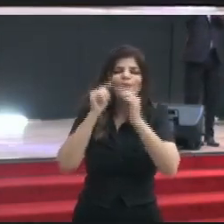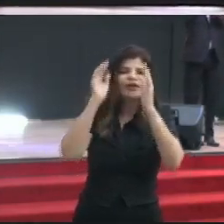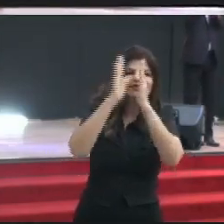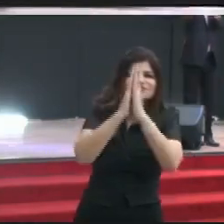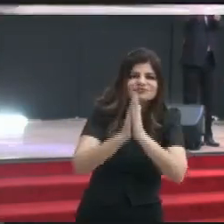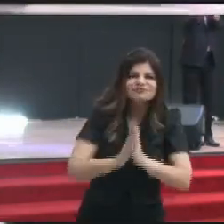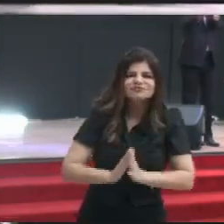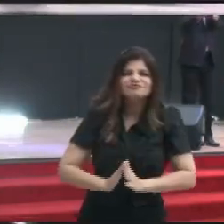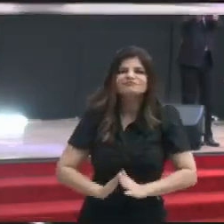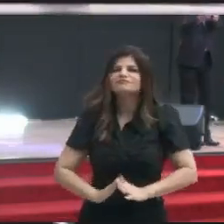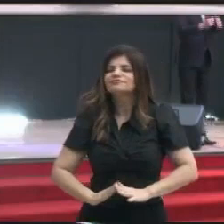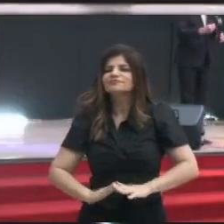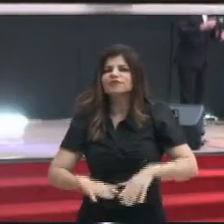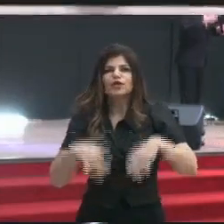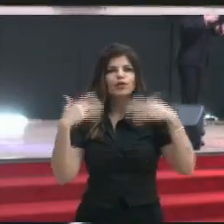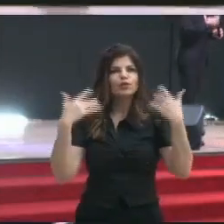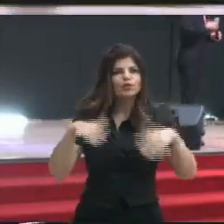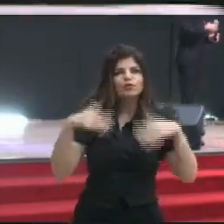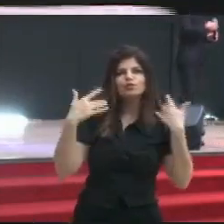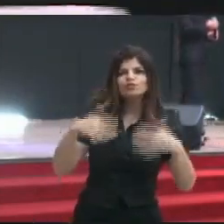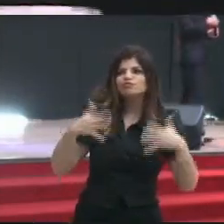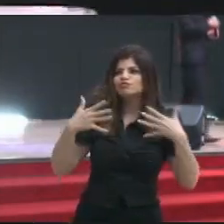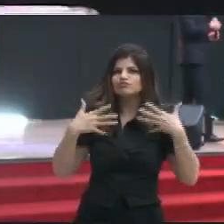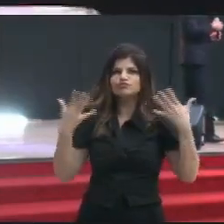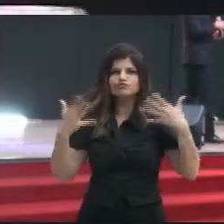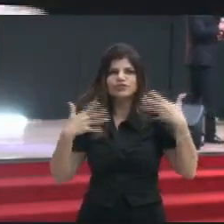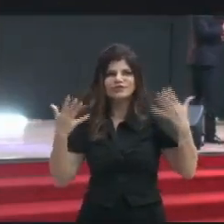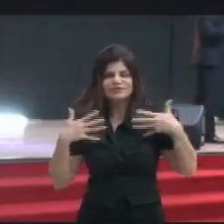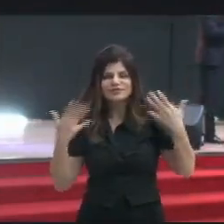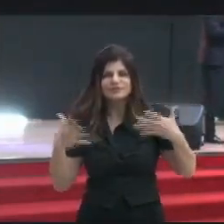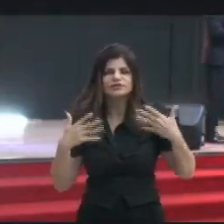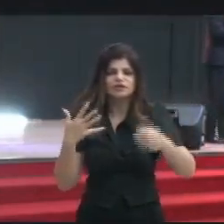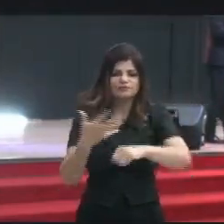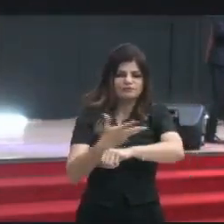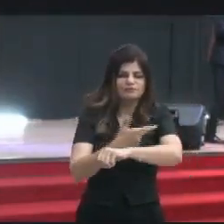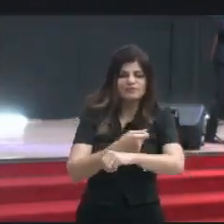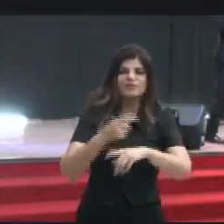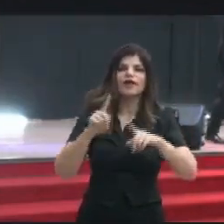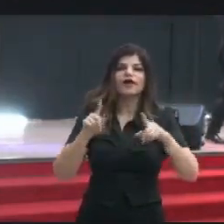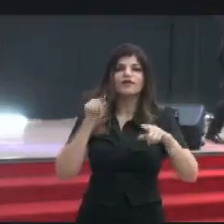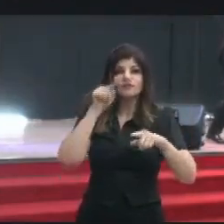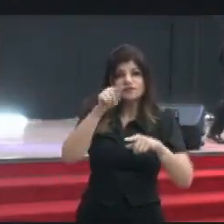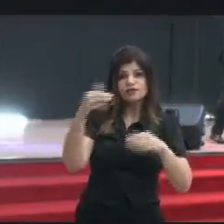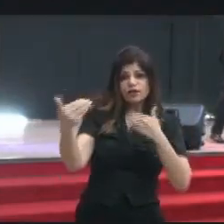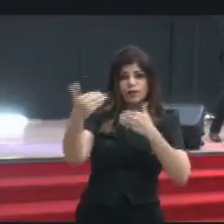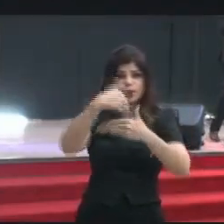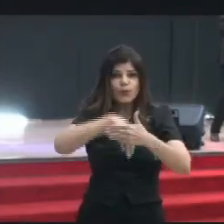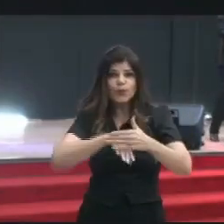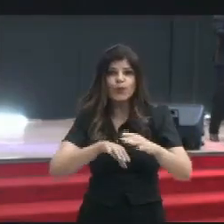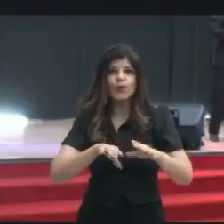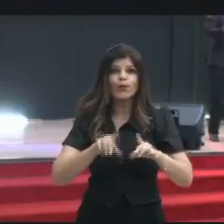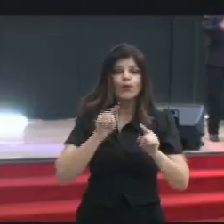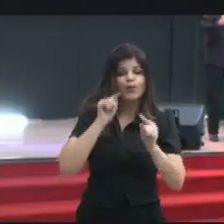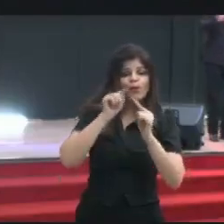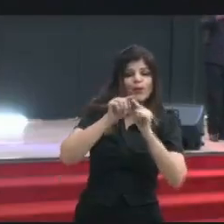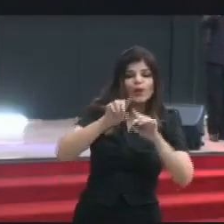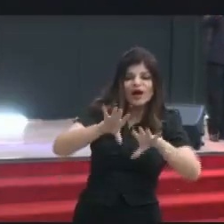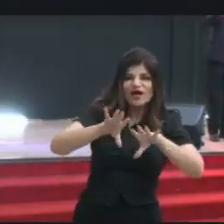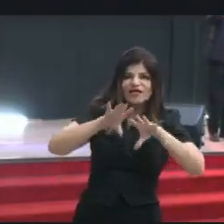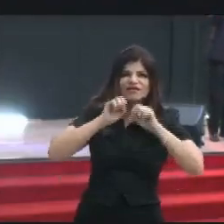com fervor. Você está aqui, querido, para receber na sua vida